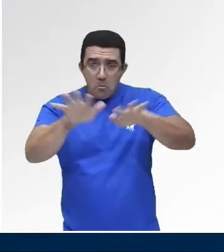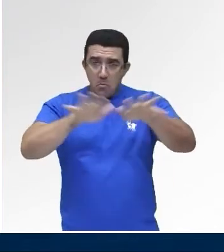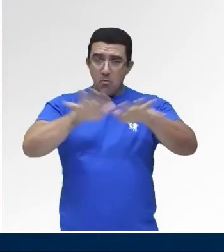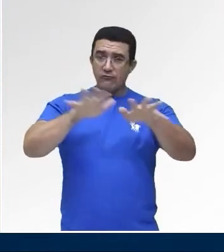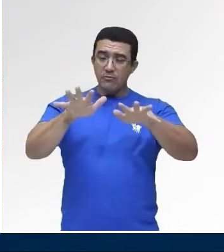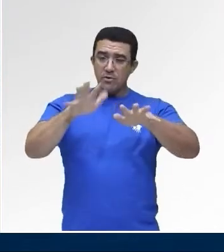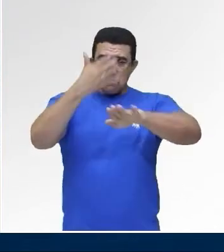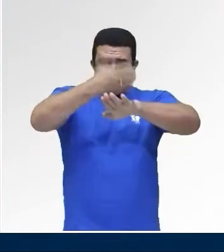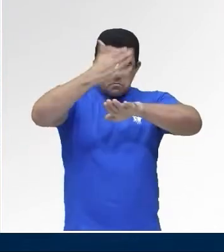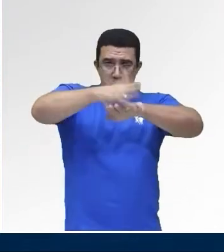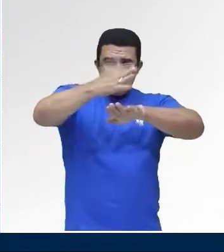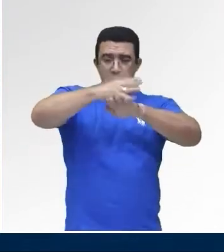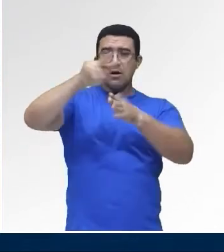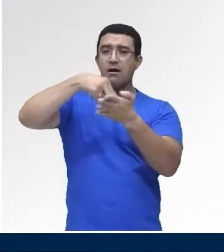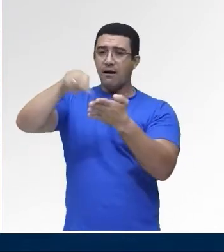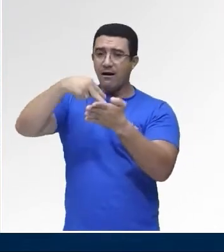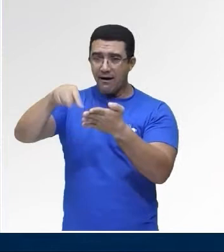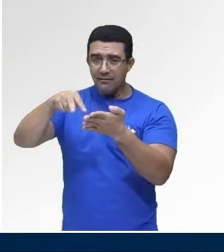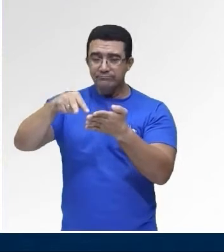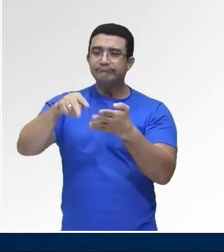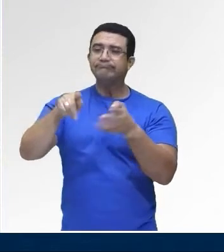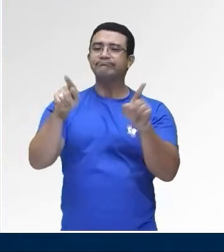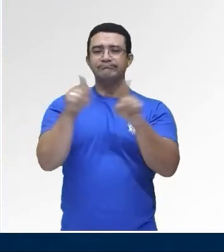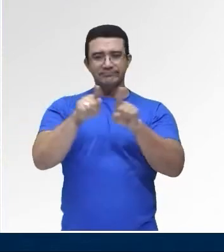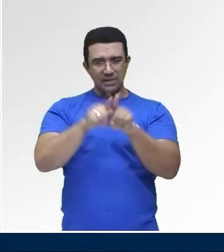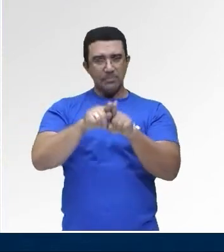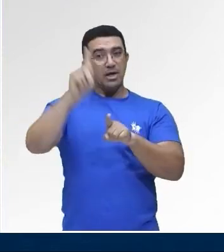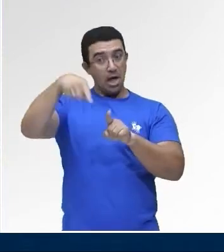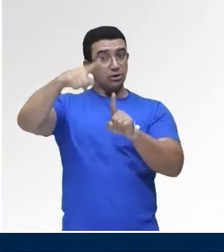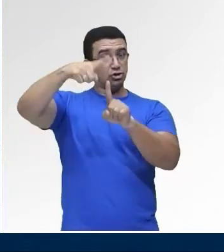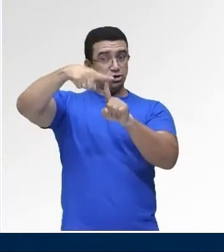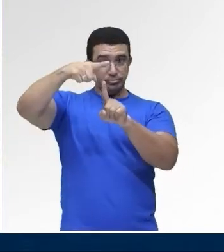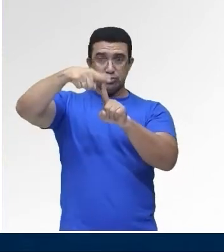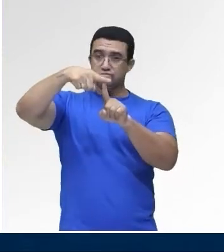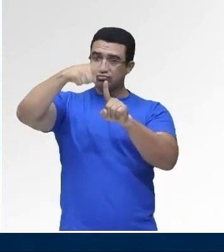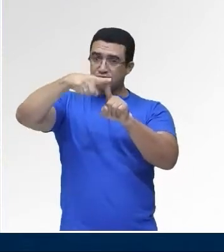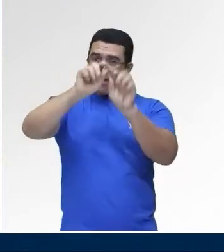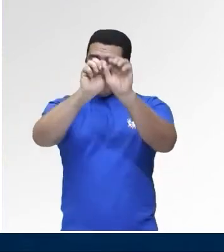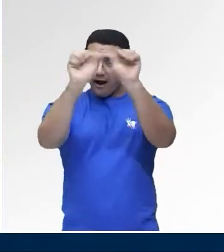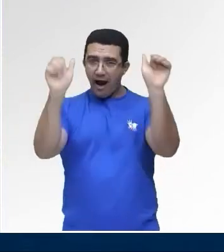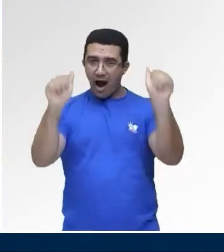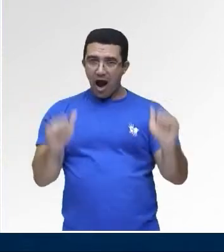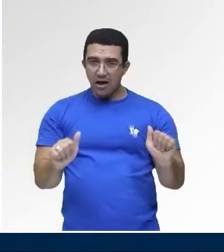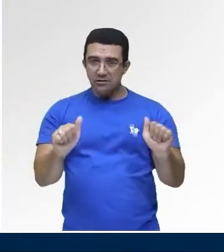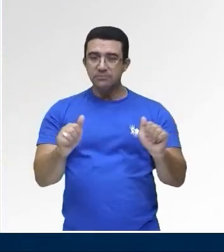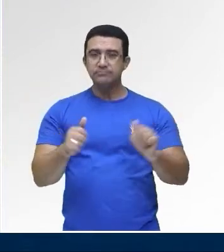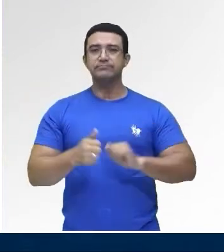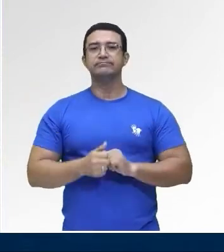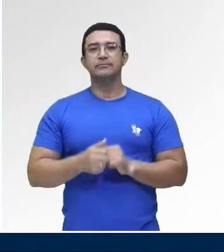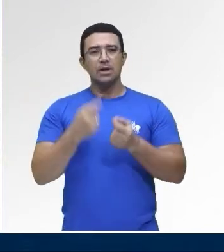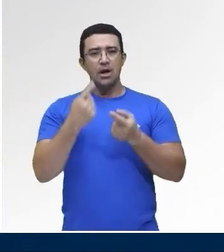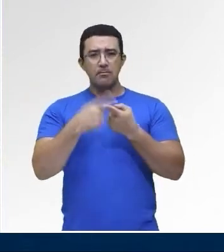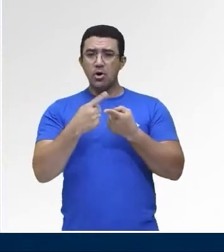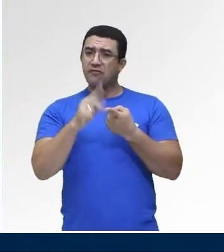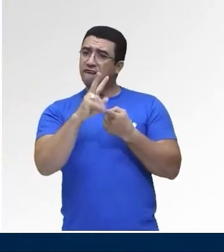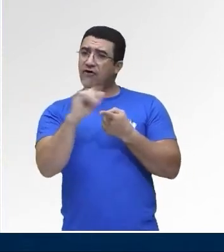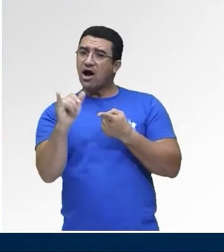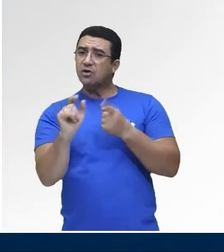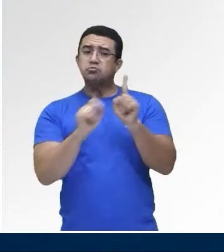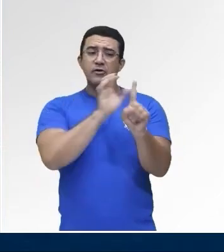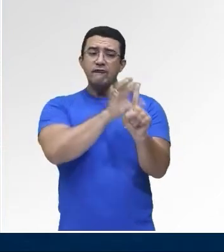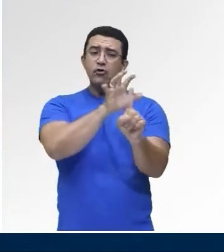a dança, né? Então, isso também é um tipo de arte. Por quê? Porque ele vai despertar